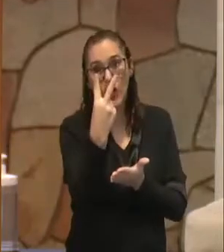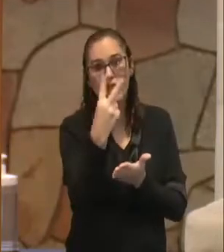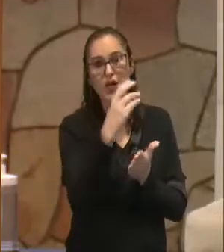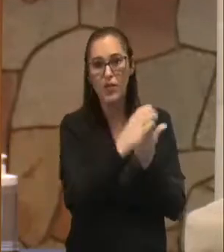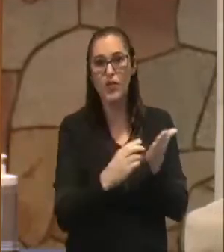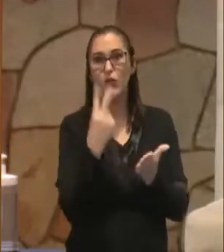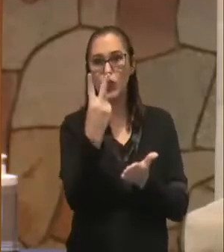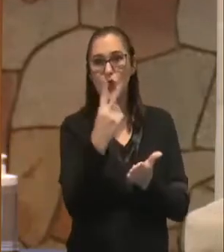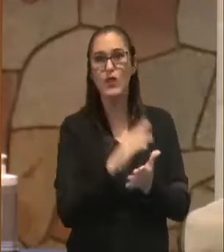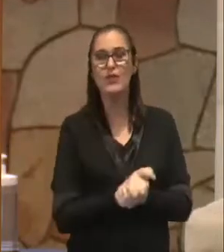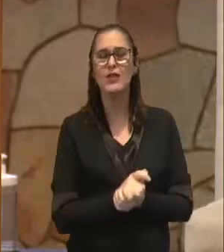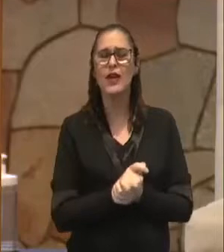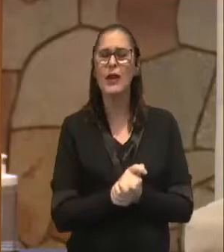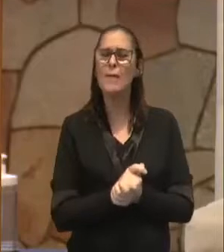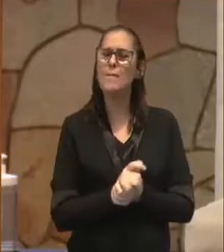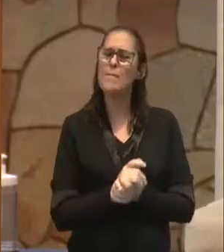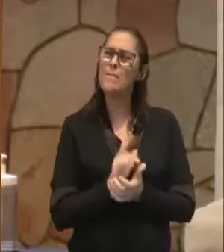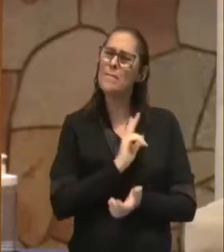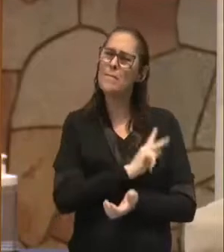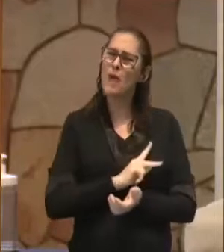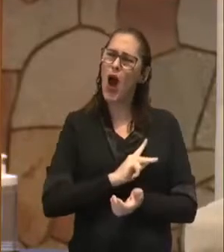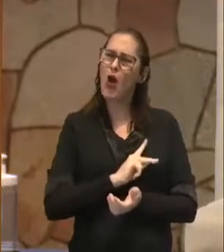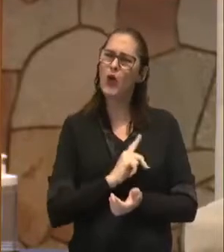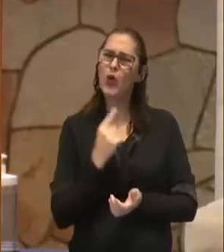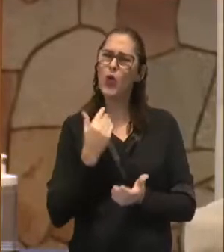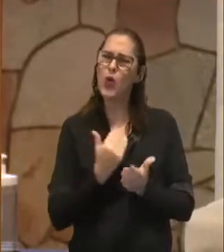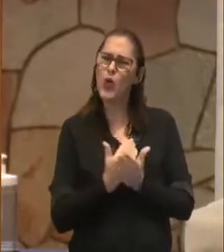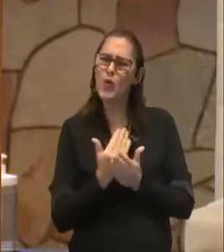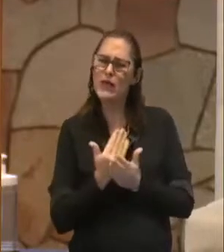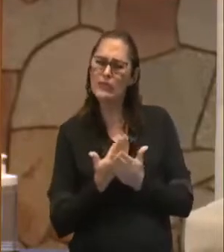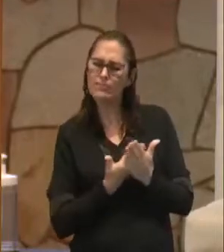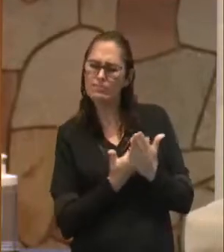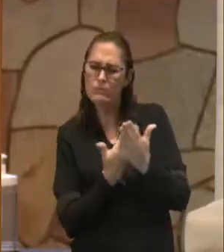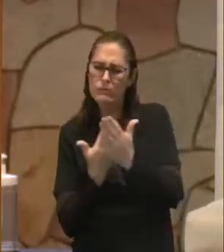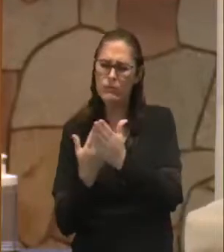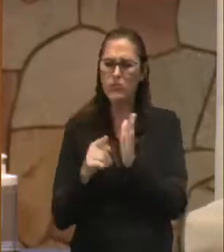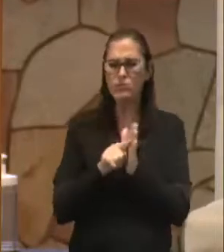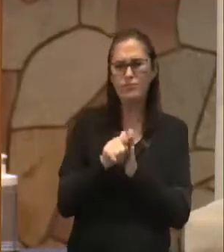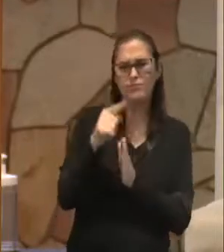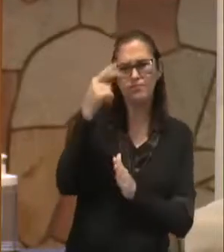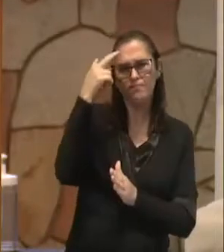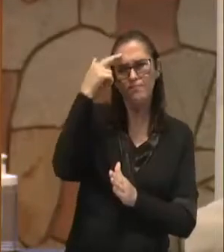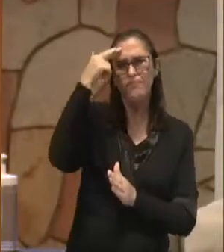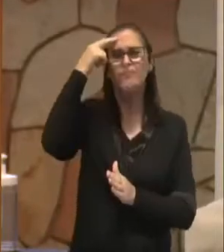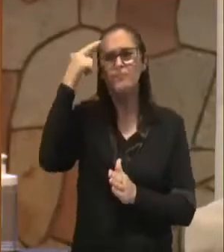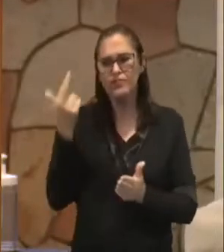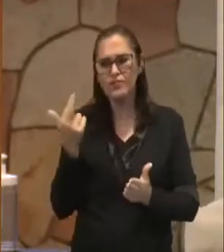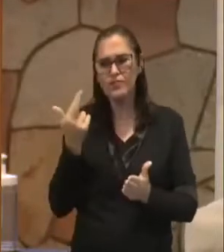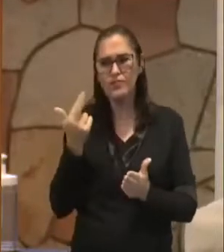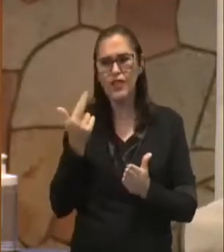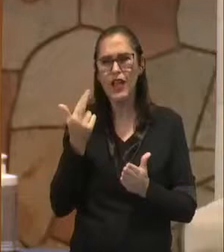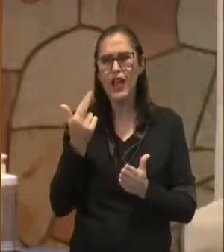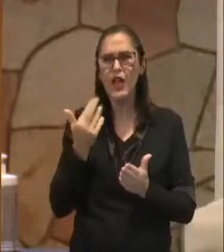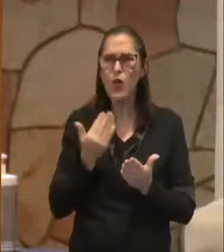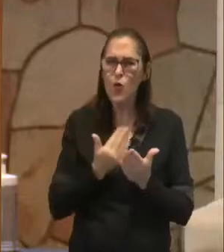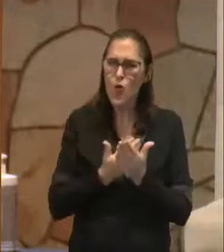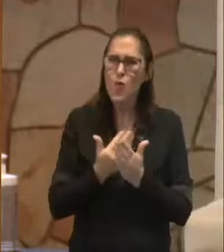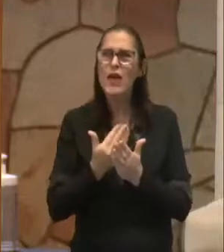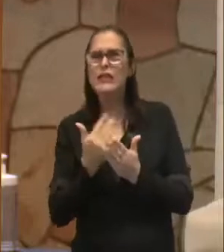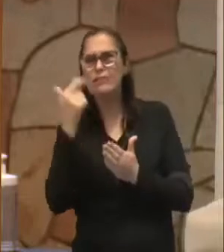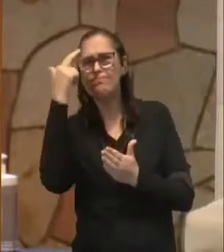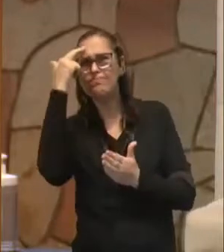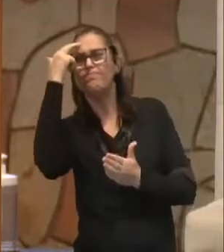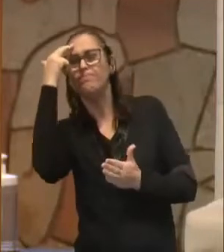Paulo começa agora a refletir em algo que ele vai expandir quando ele aplica isso à igreja no capítulo 3, mas agora ele começa a refletir na